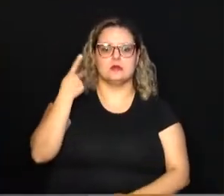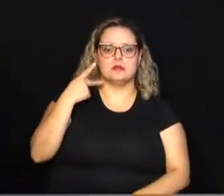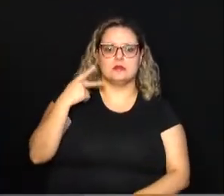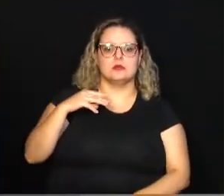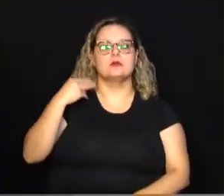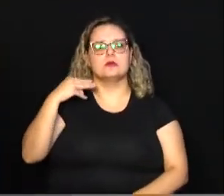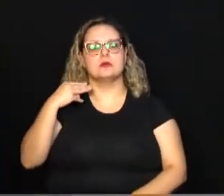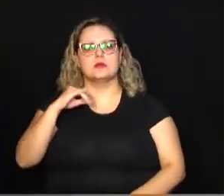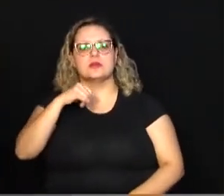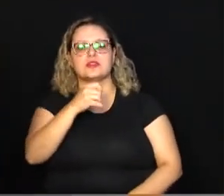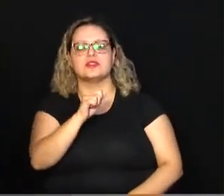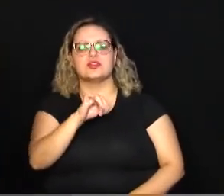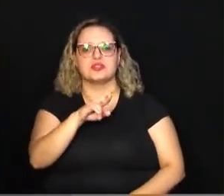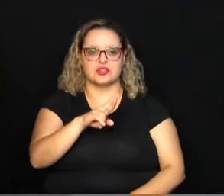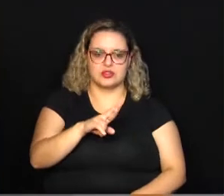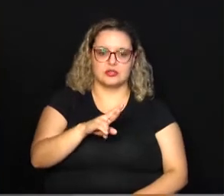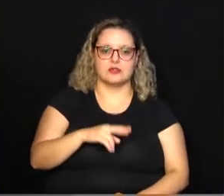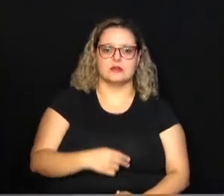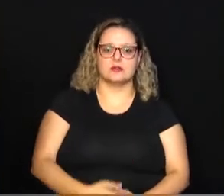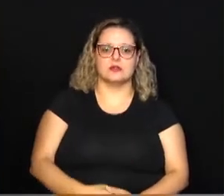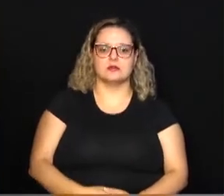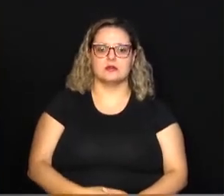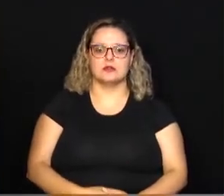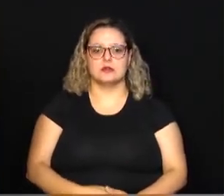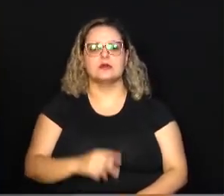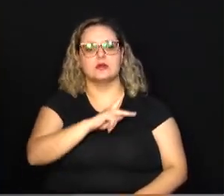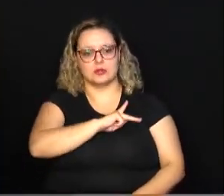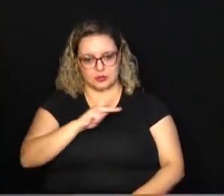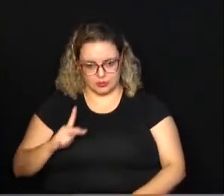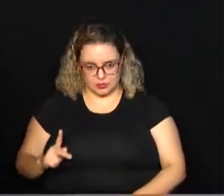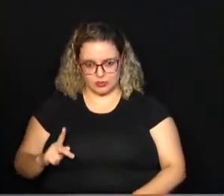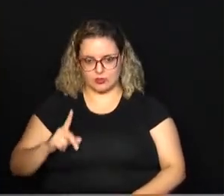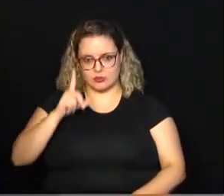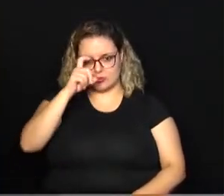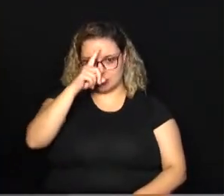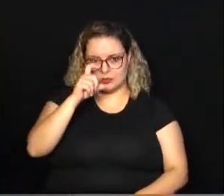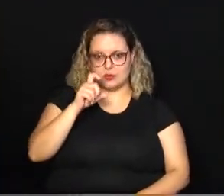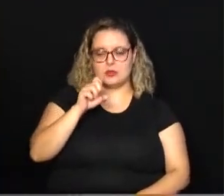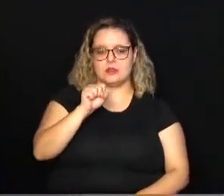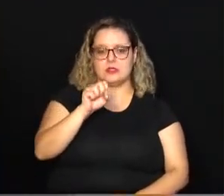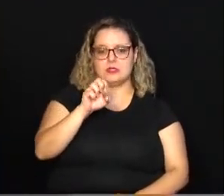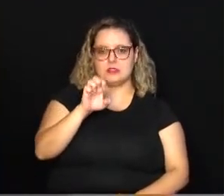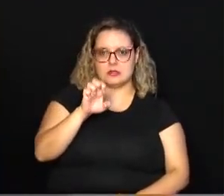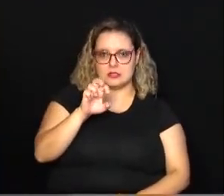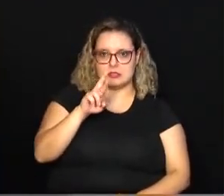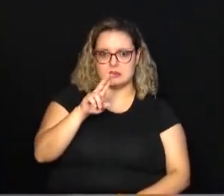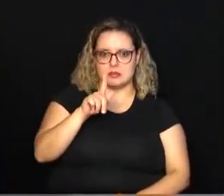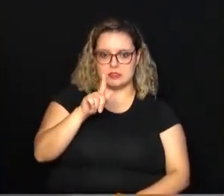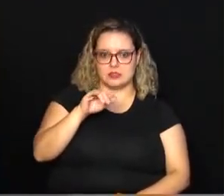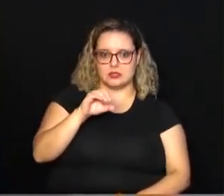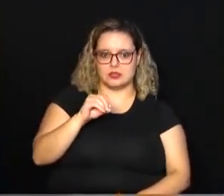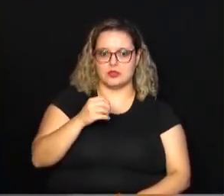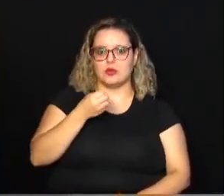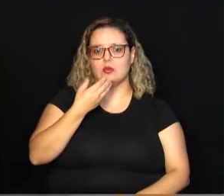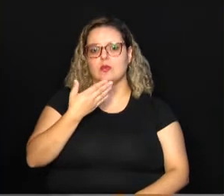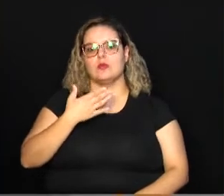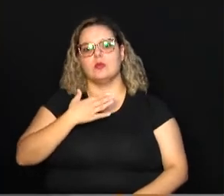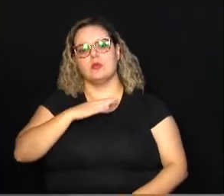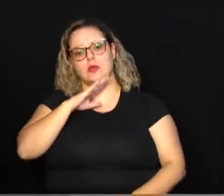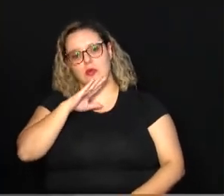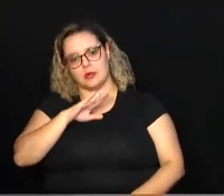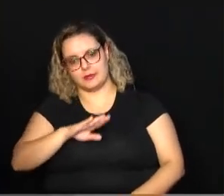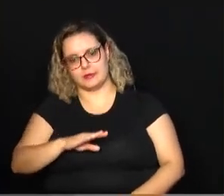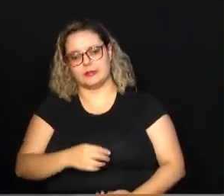Jair, e nosso presidente da rede, doutor Sérgio Bisoni, cumprimento especial aí, meu boa